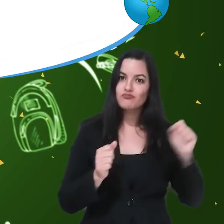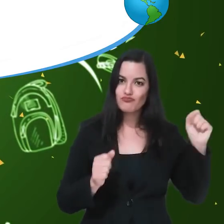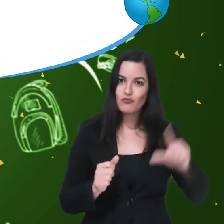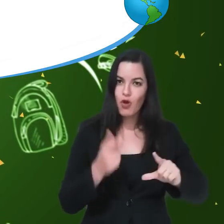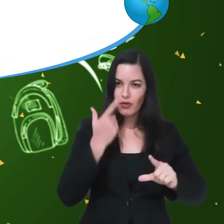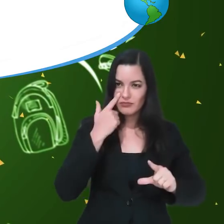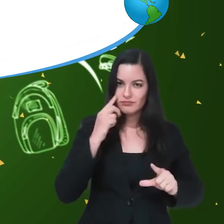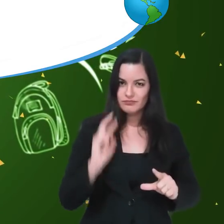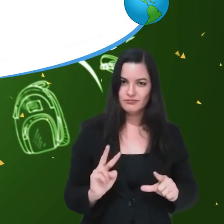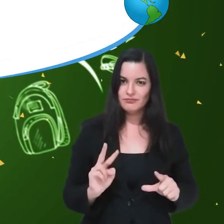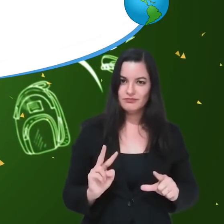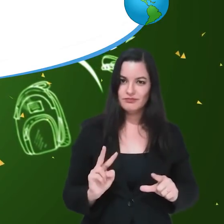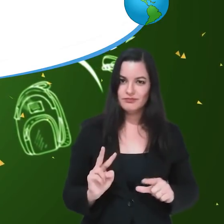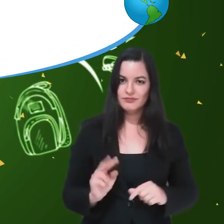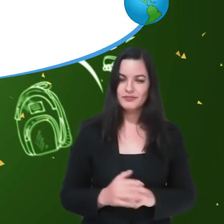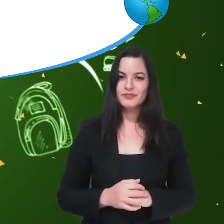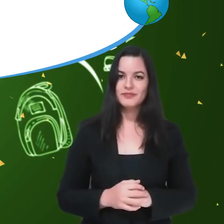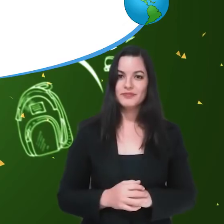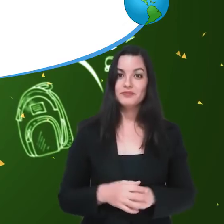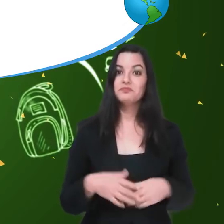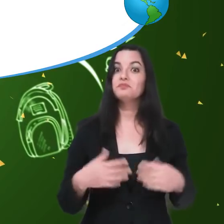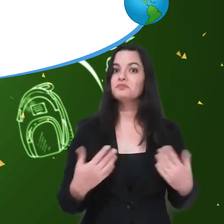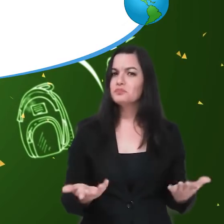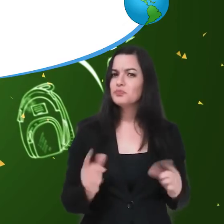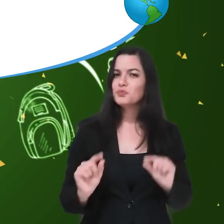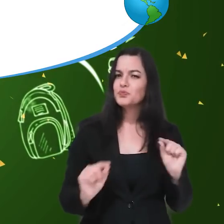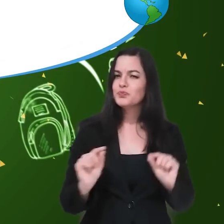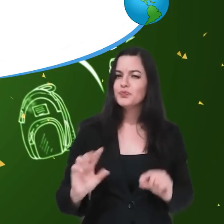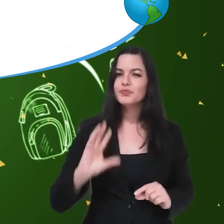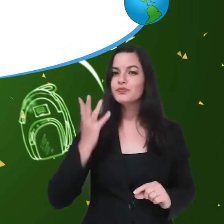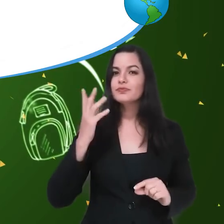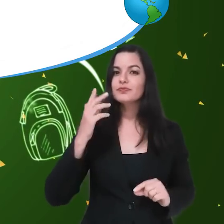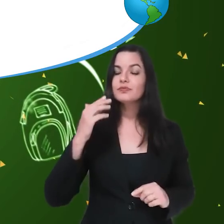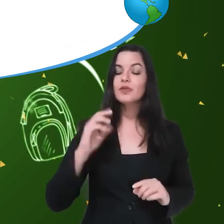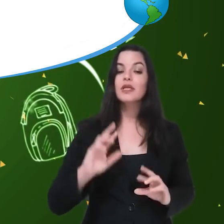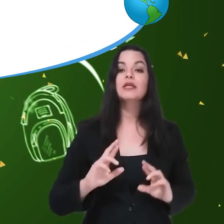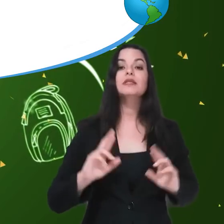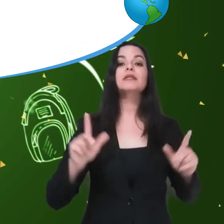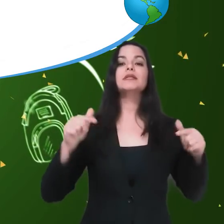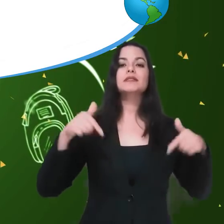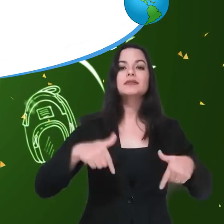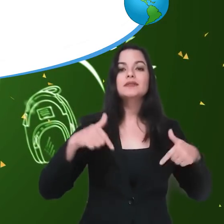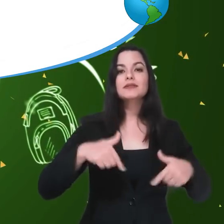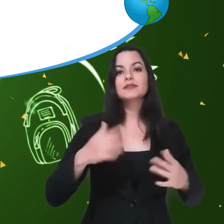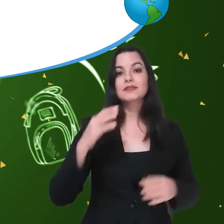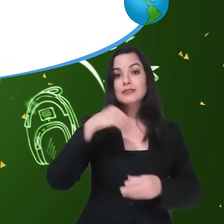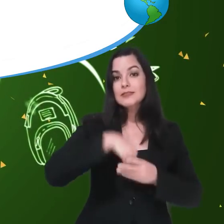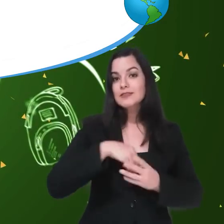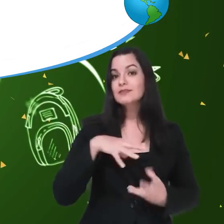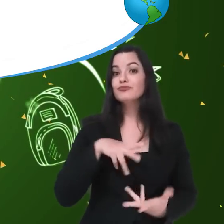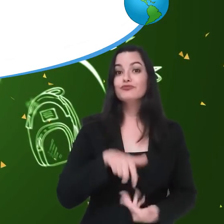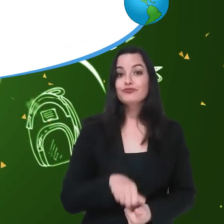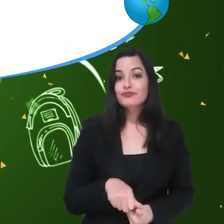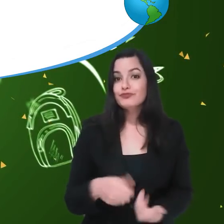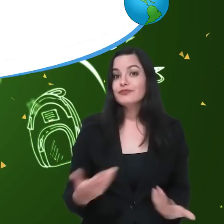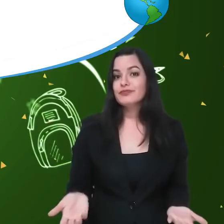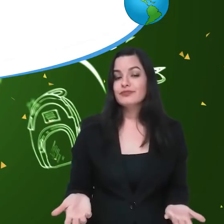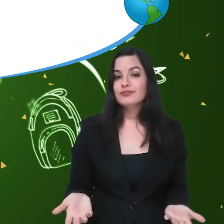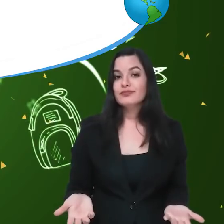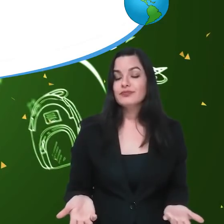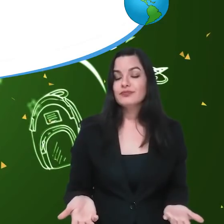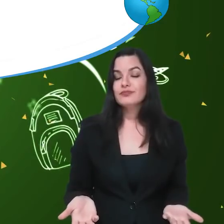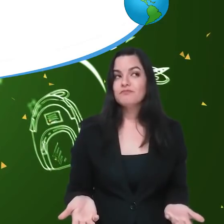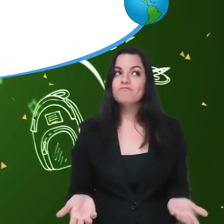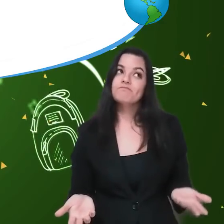Consegue observar? O que será que isso vai causar de diferença? Será que estar